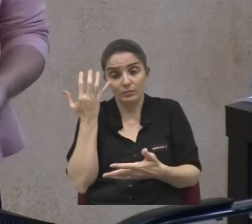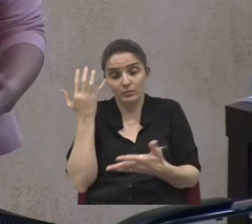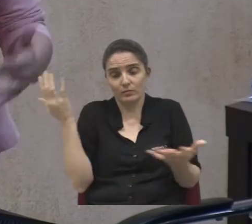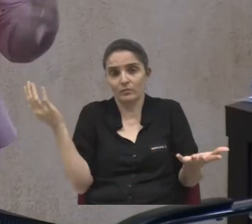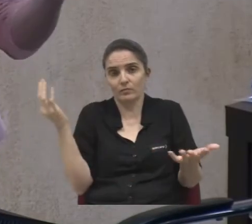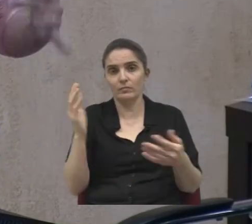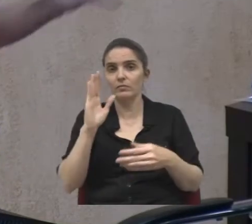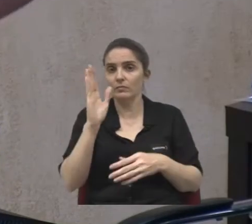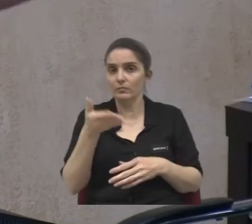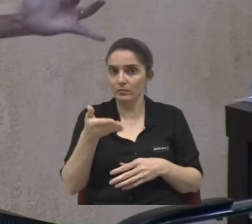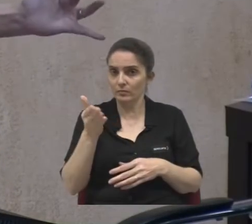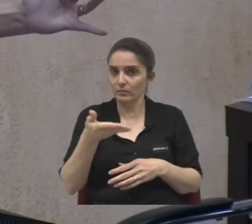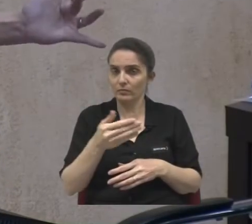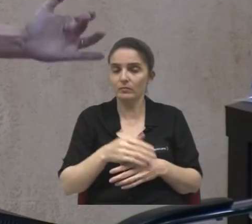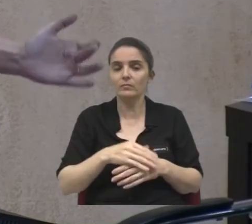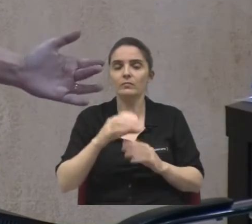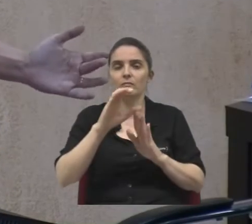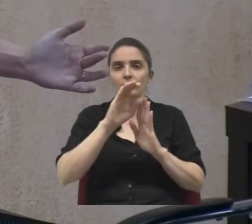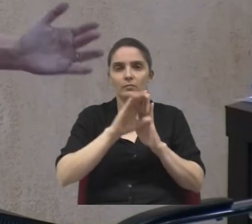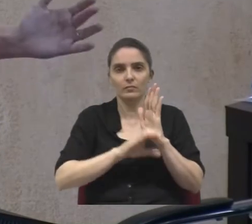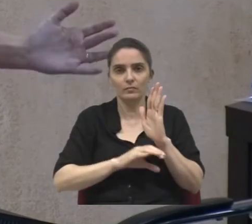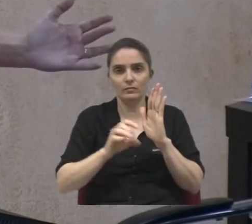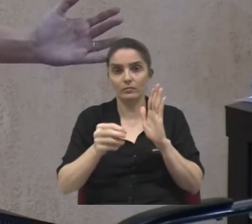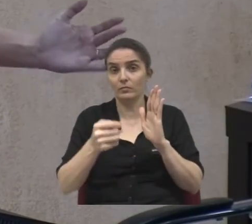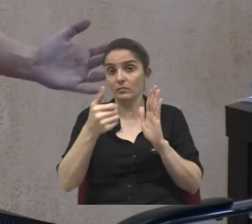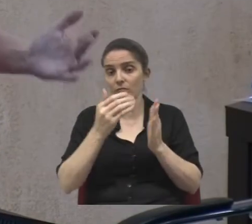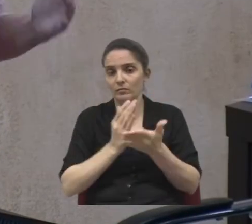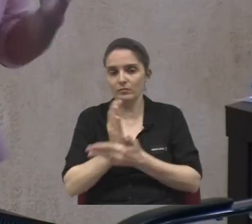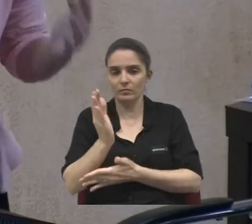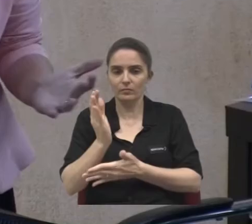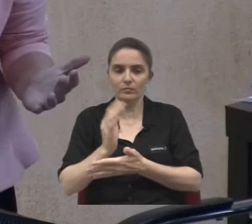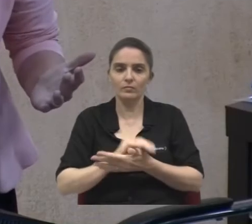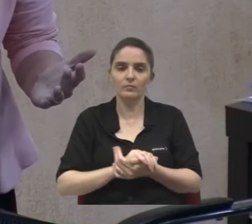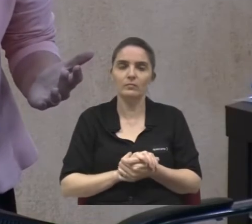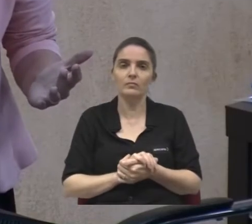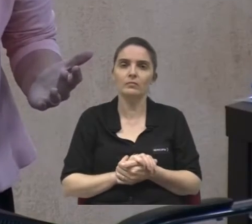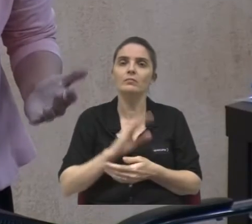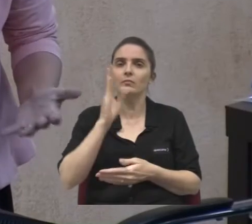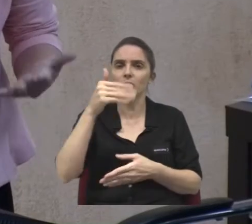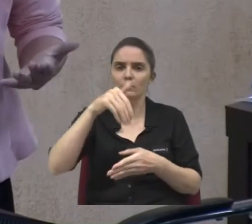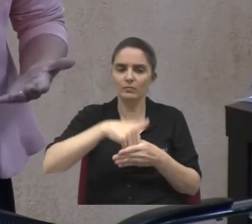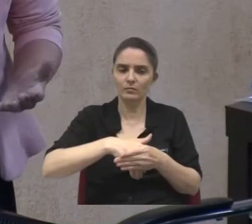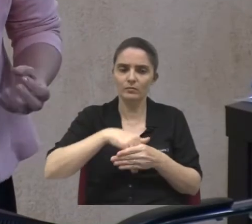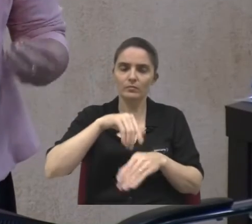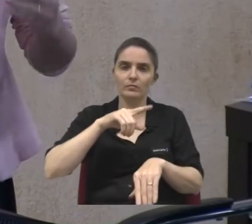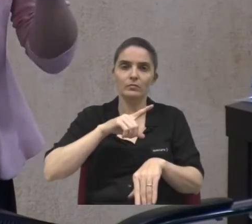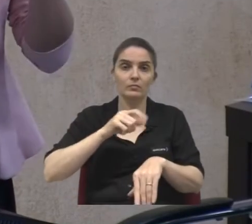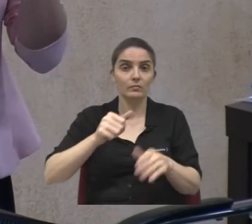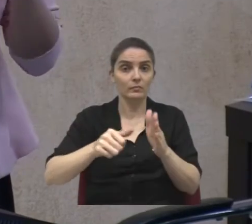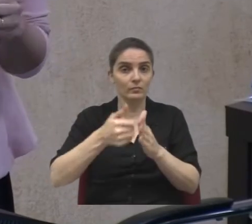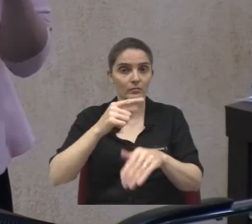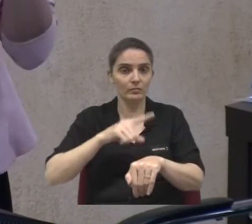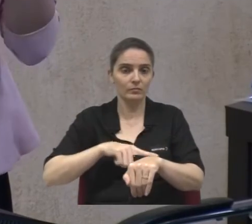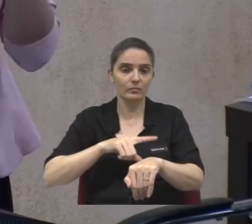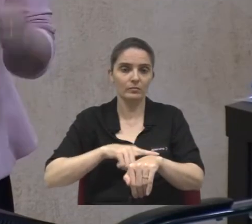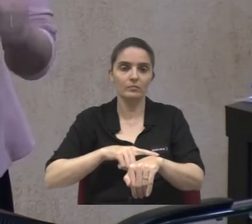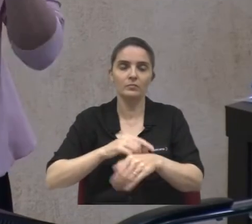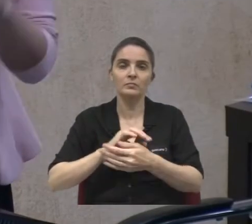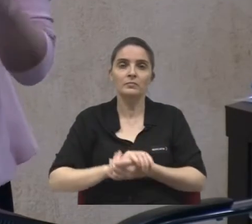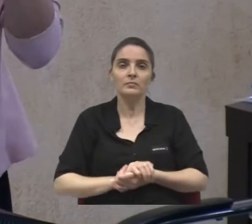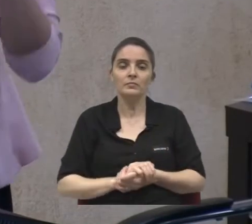com o Código semi-aprovado, já teve a votação em primeiro turno, e agora nós precisamos